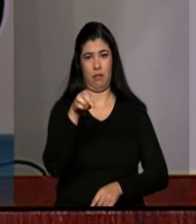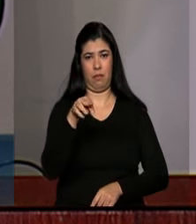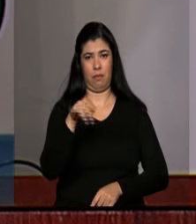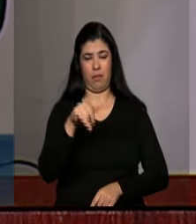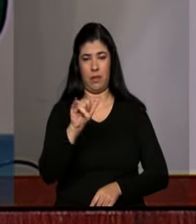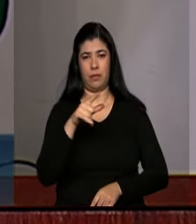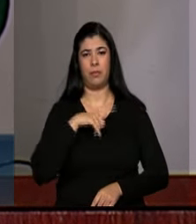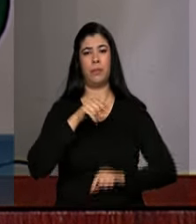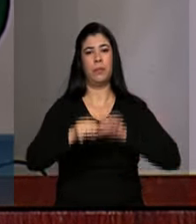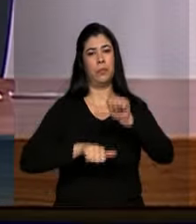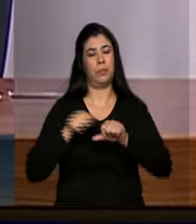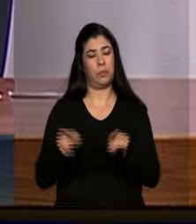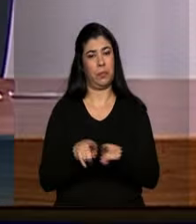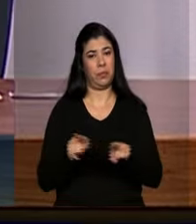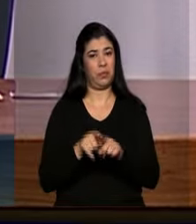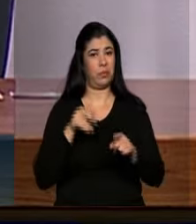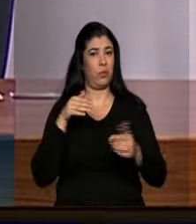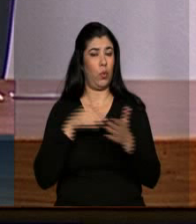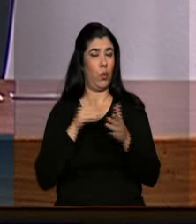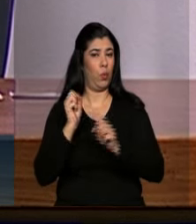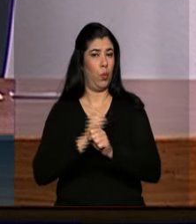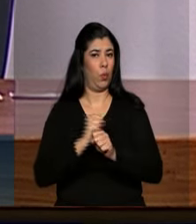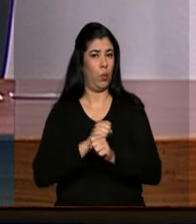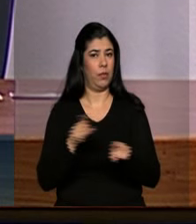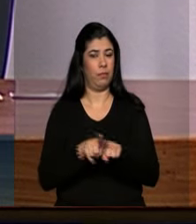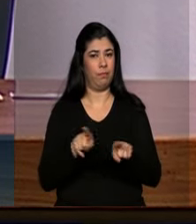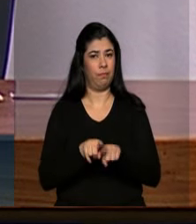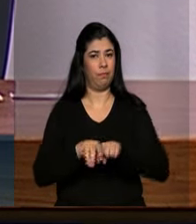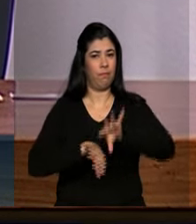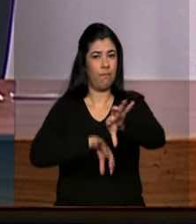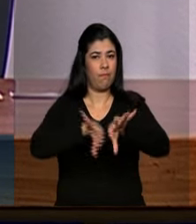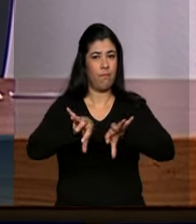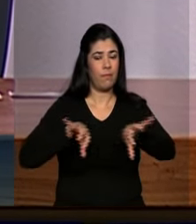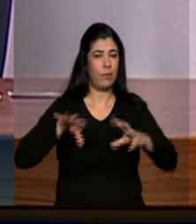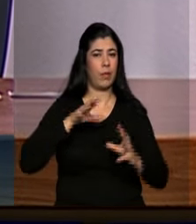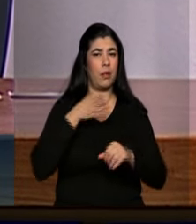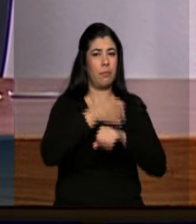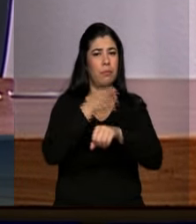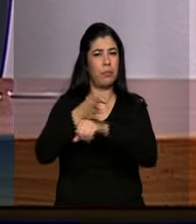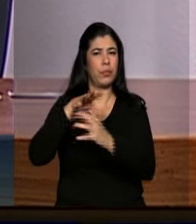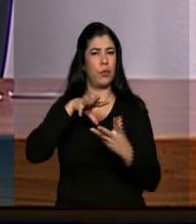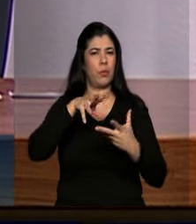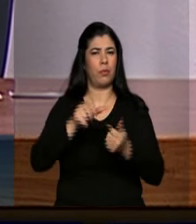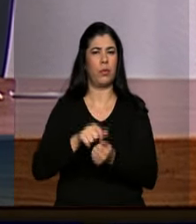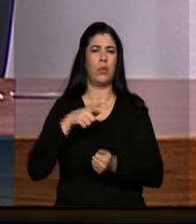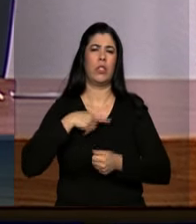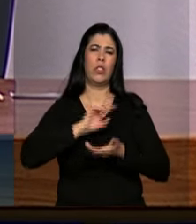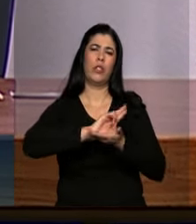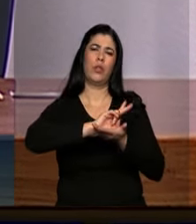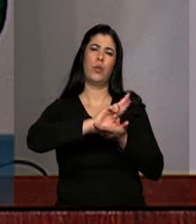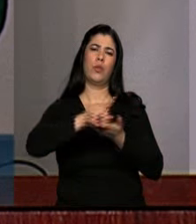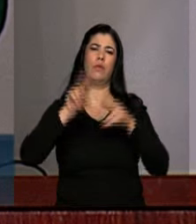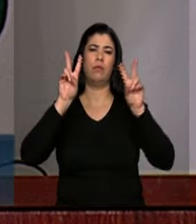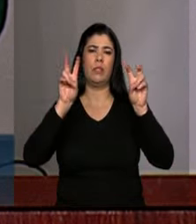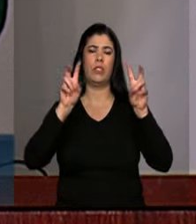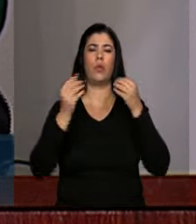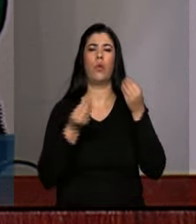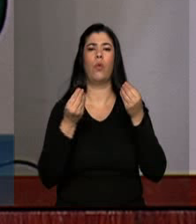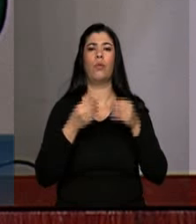Nas últimas décadas, dilatamos nossa presença no mundo em uma série de temas que vão desde a